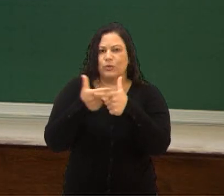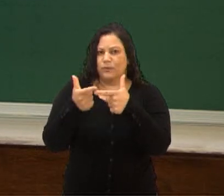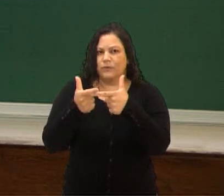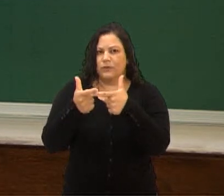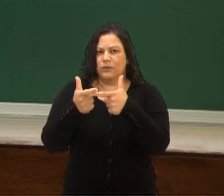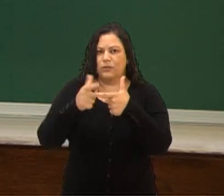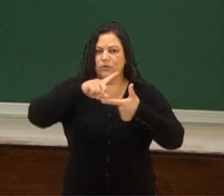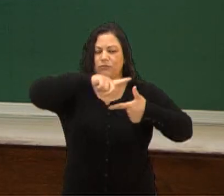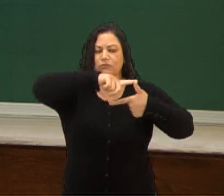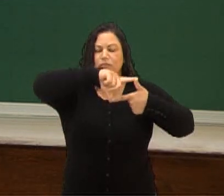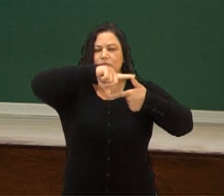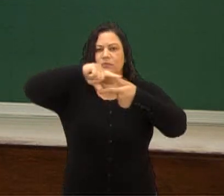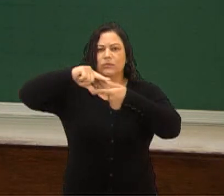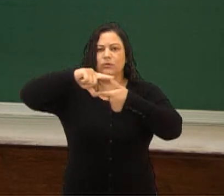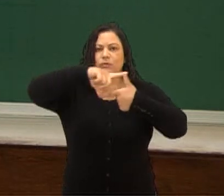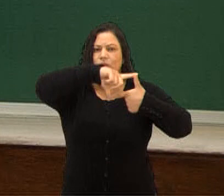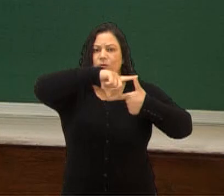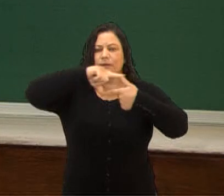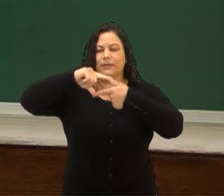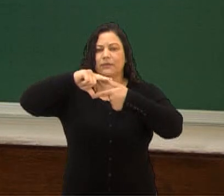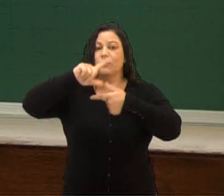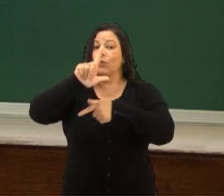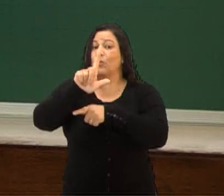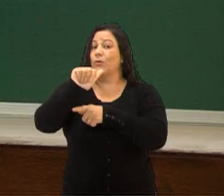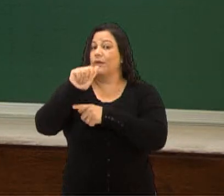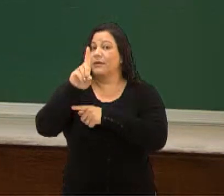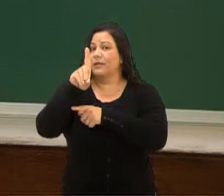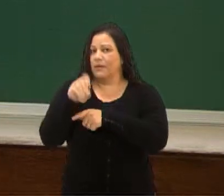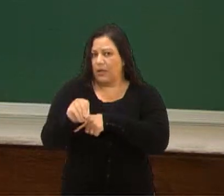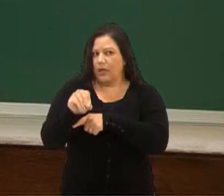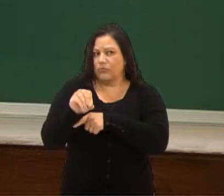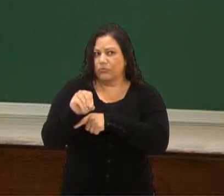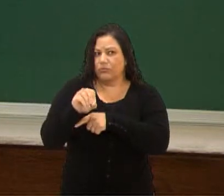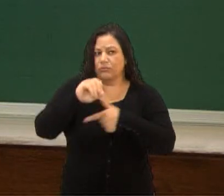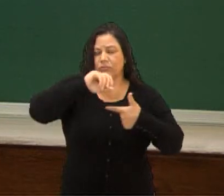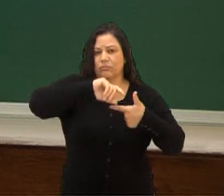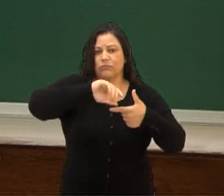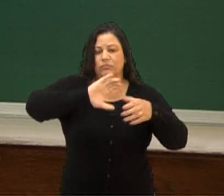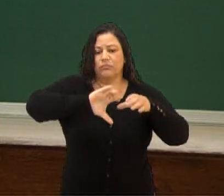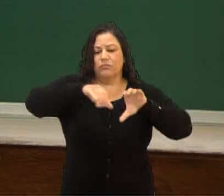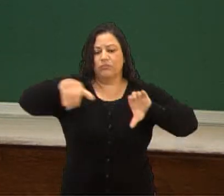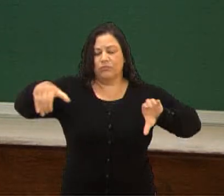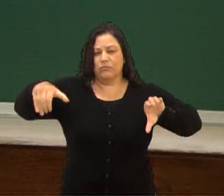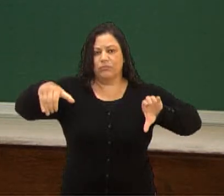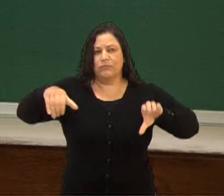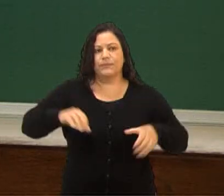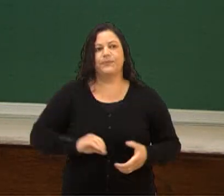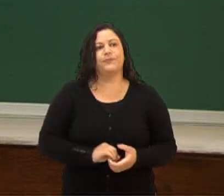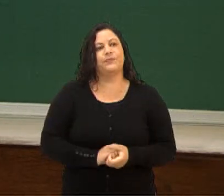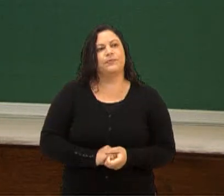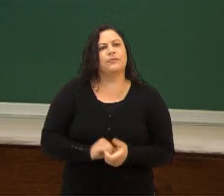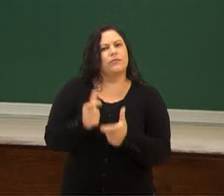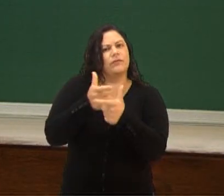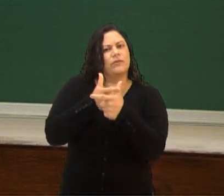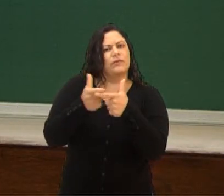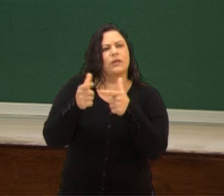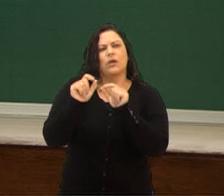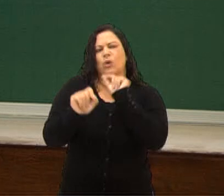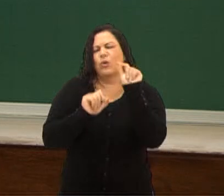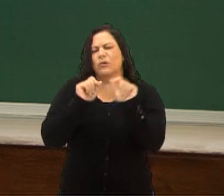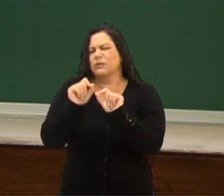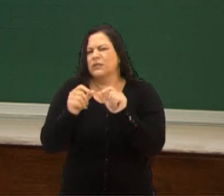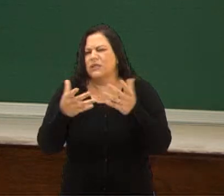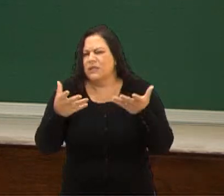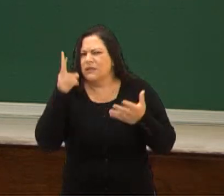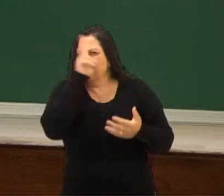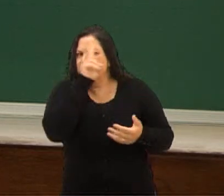retângulo com o hexágono, ou o lado do hexágono, né, que aqui é o lado do hexágono, é de... Que tamanho que é mesmo, gente?